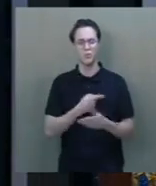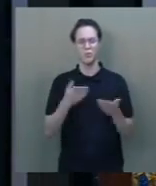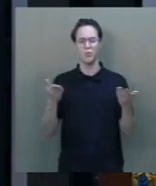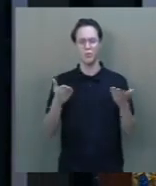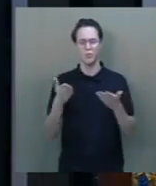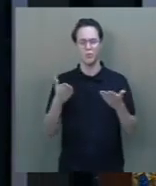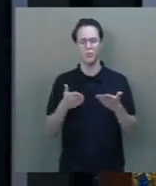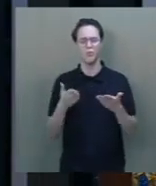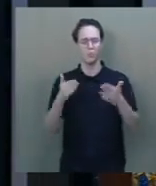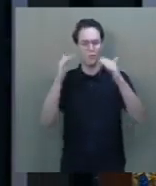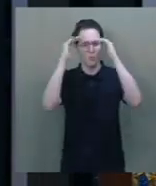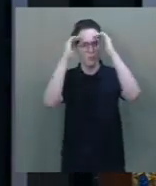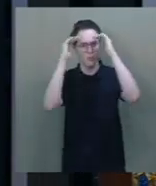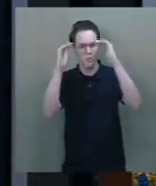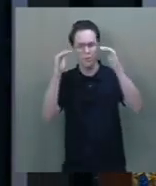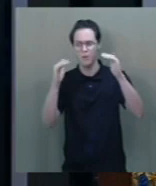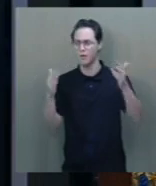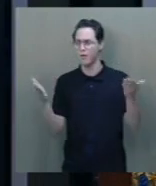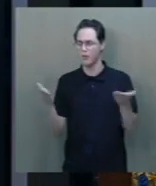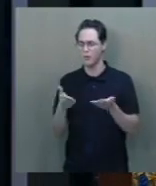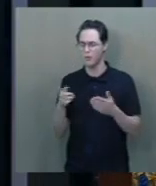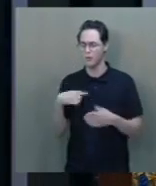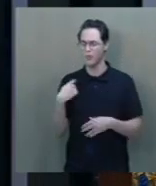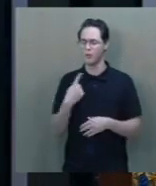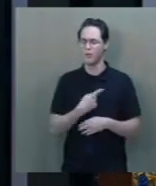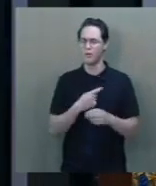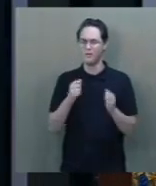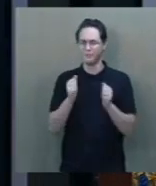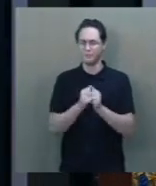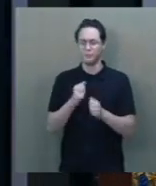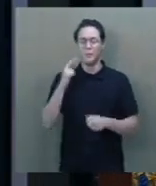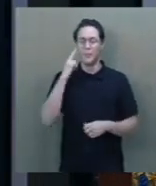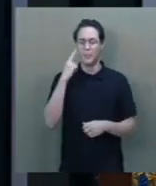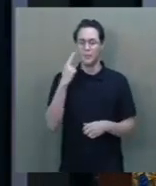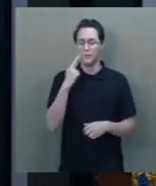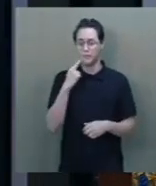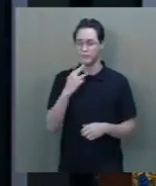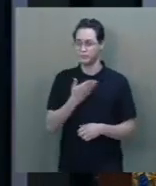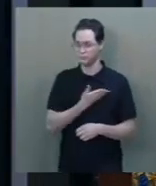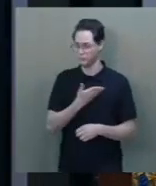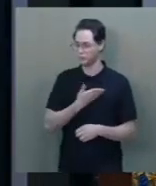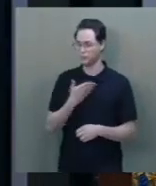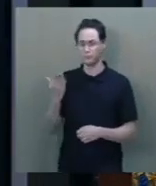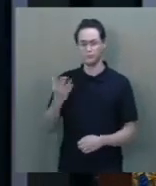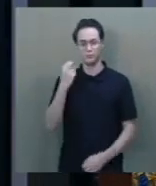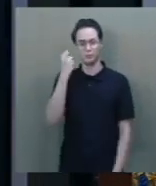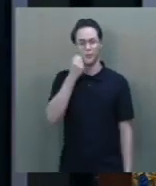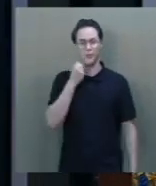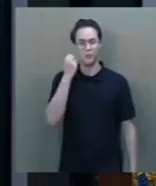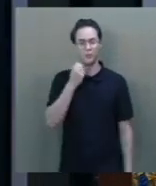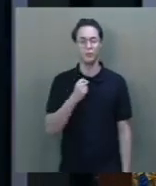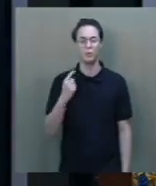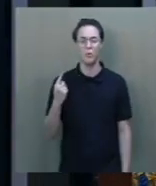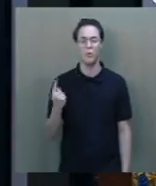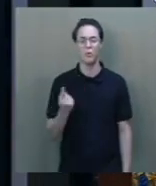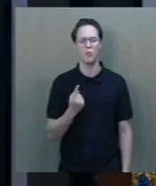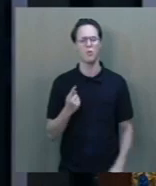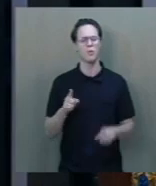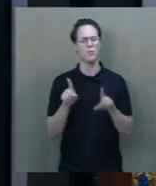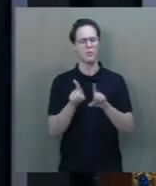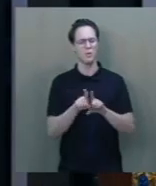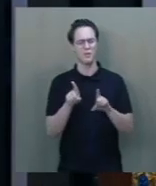honrado hoje no Senado Federal por Rodrigo Pacheco e pelos colegas senadores por unanimidade, mas também